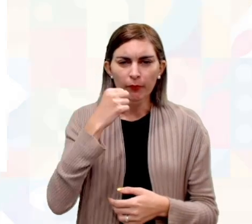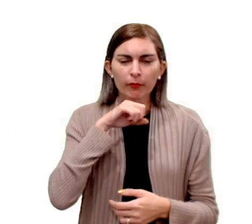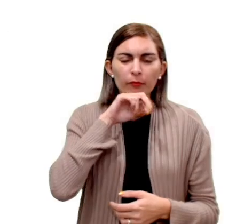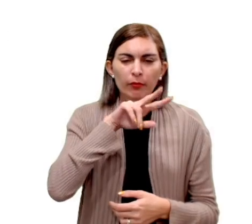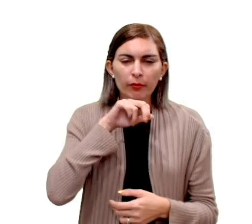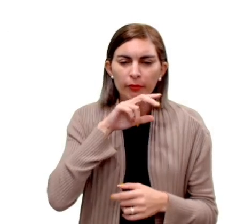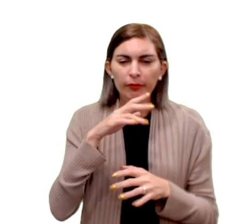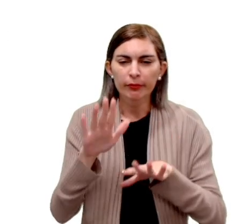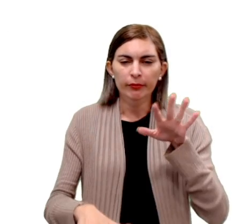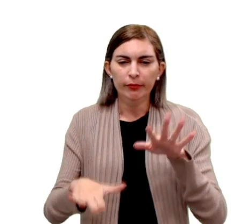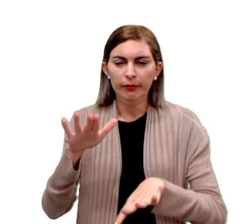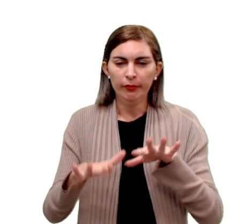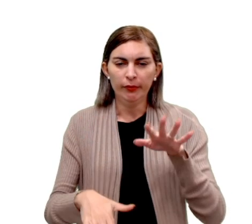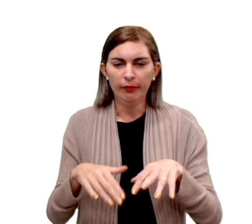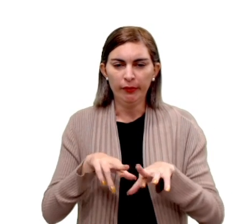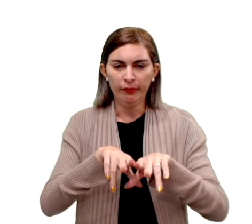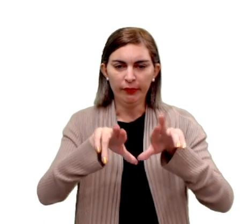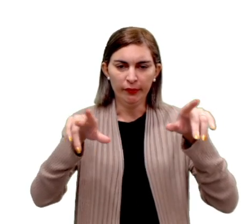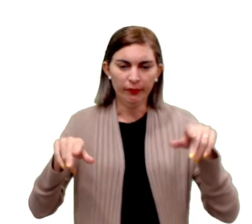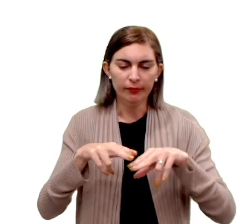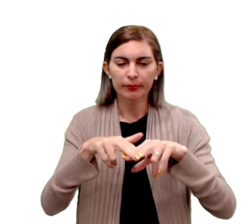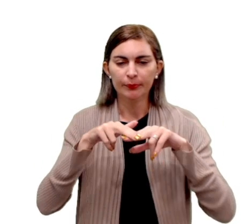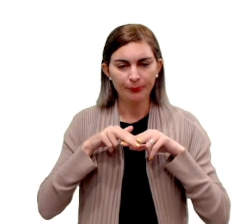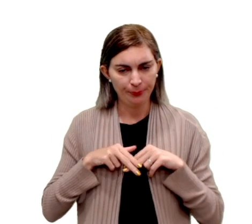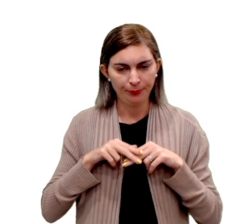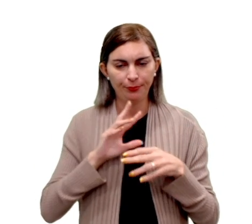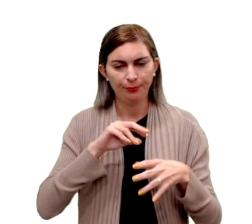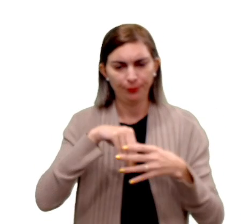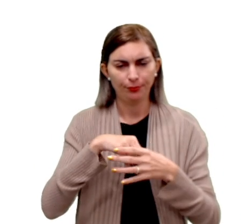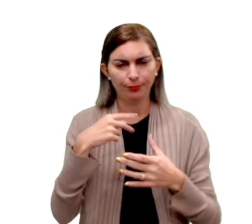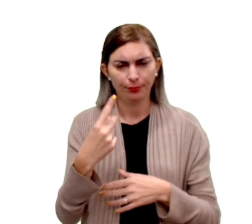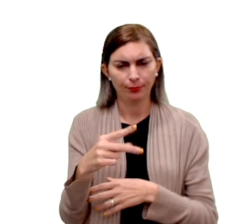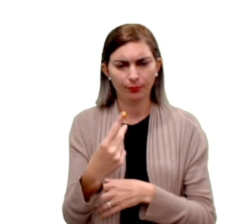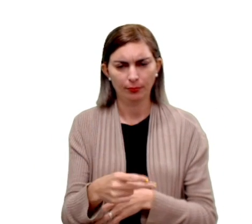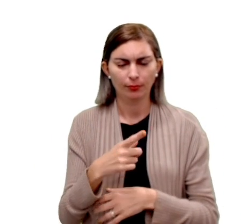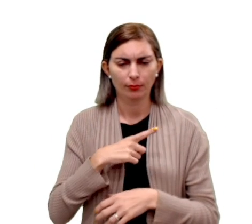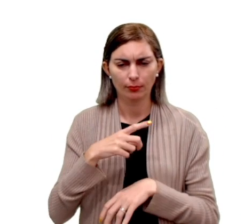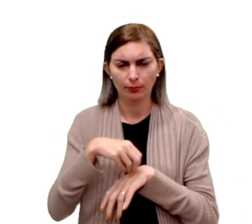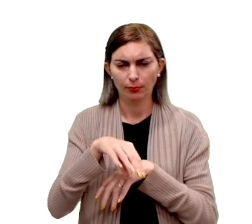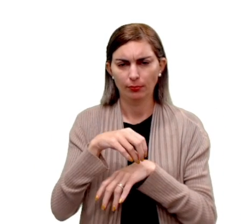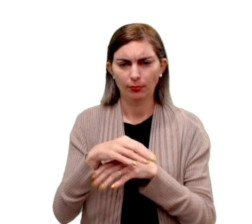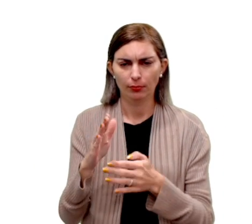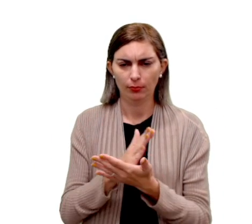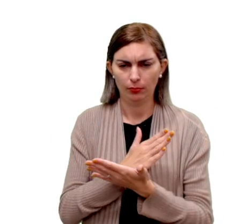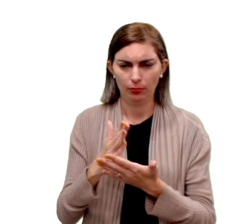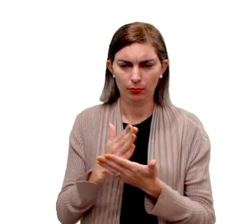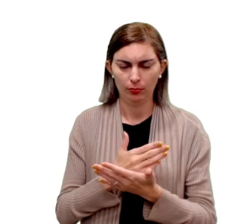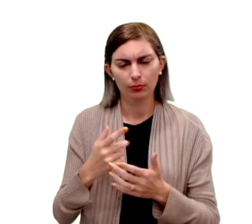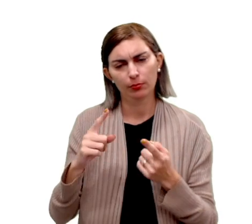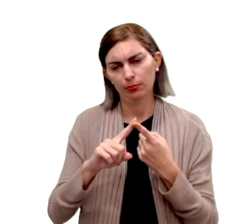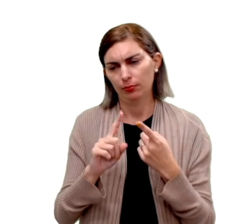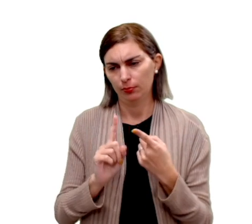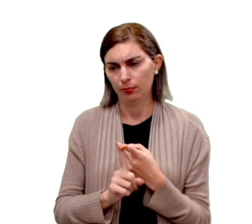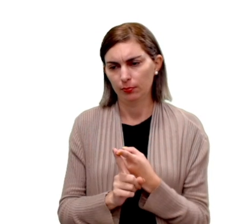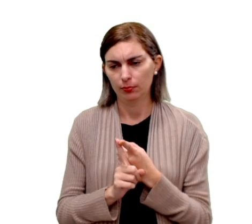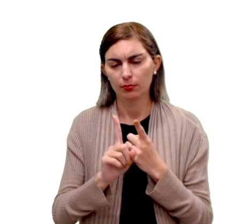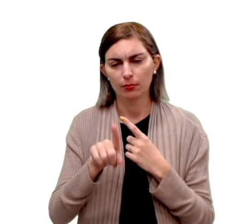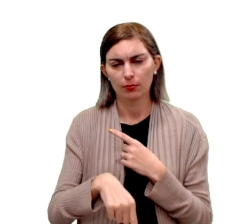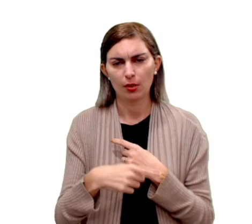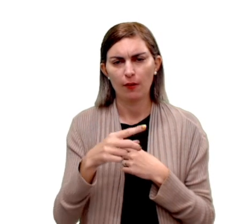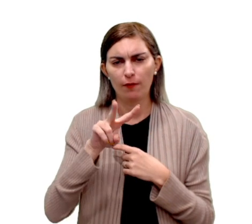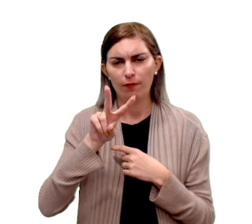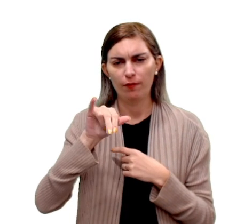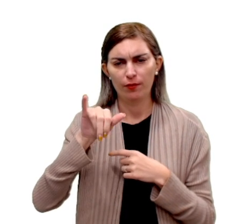intoxicação, ela vai depender de inúmeros fatores. Dentre eles, a gente está citando alguns. A primeira delas é a via